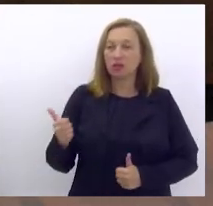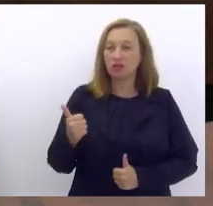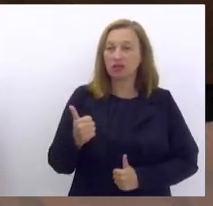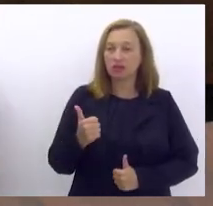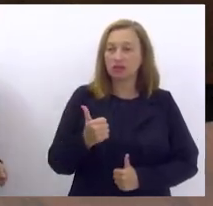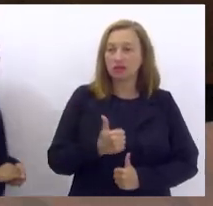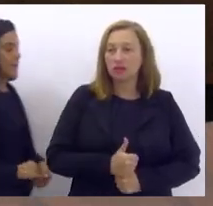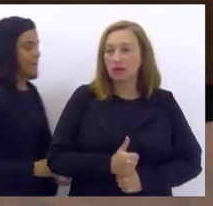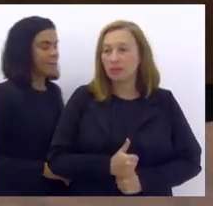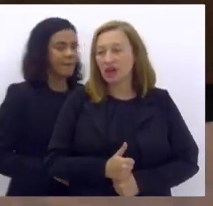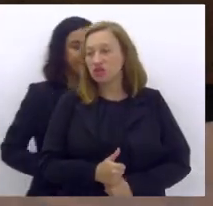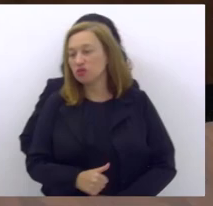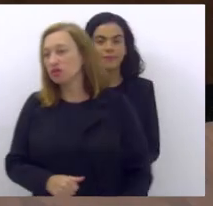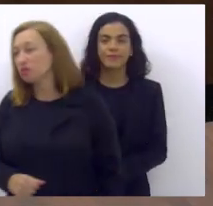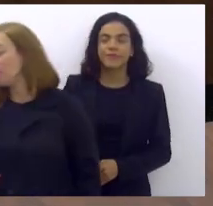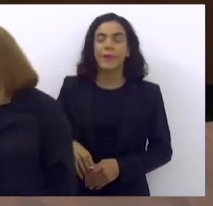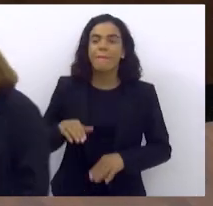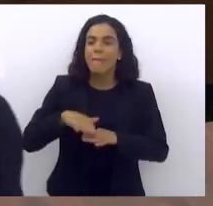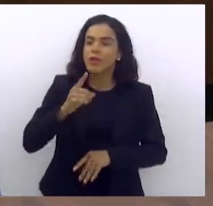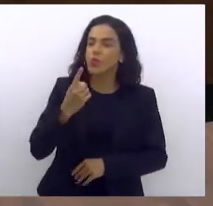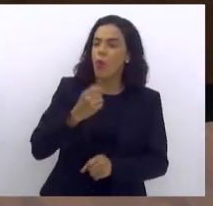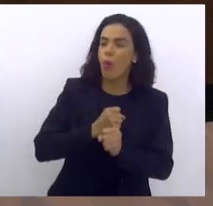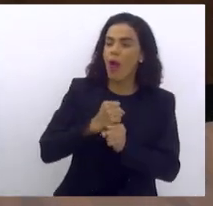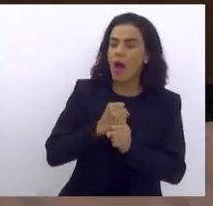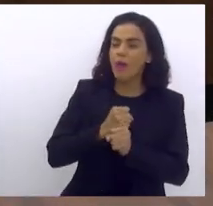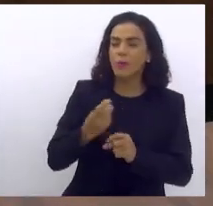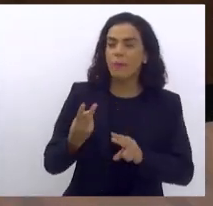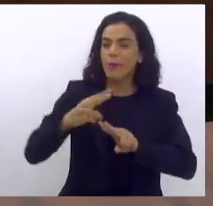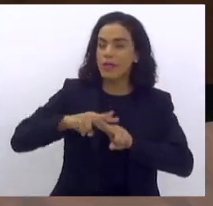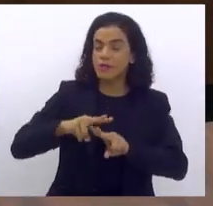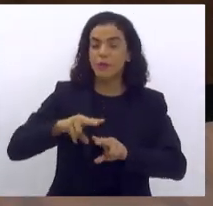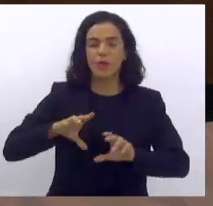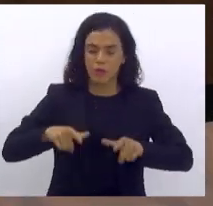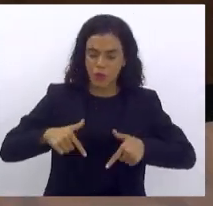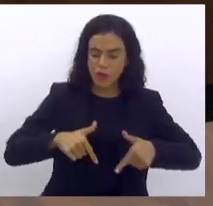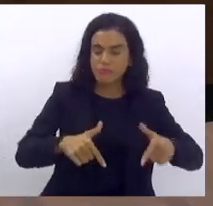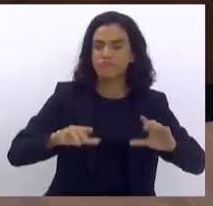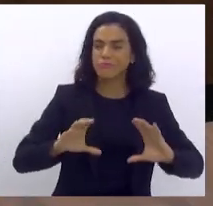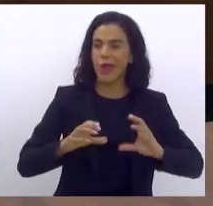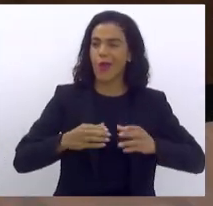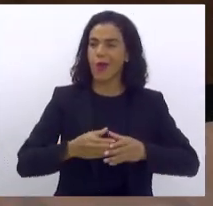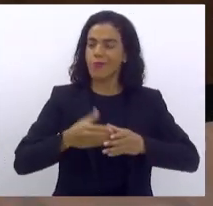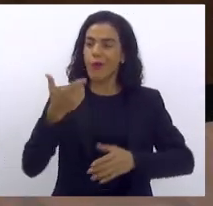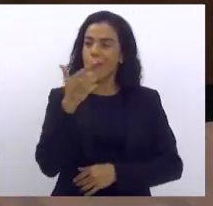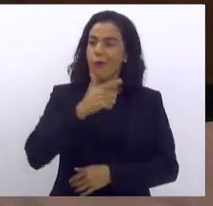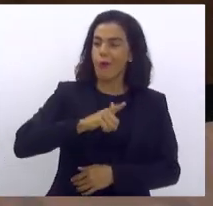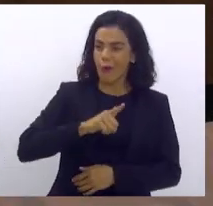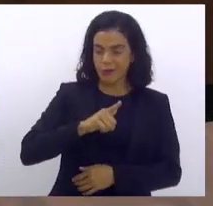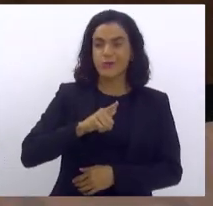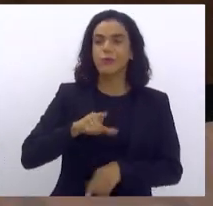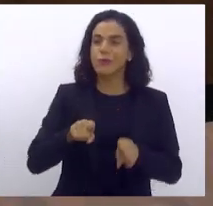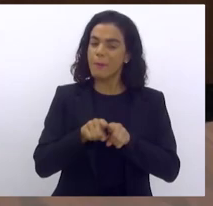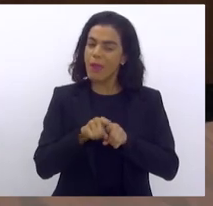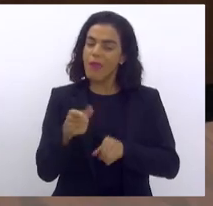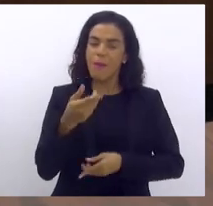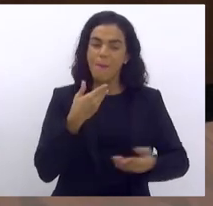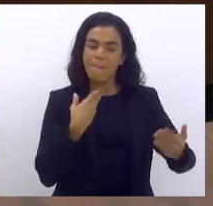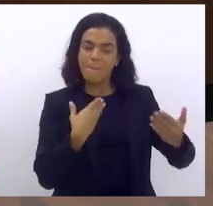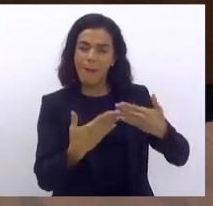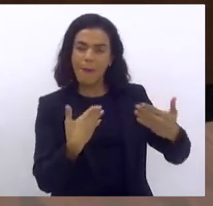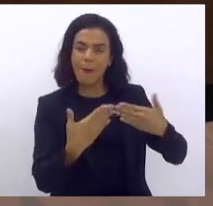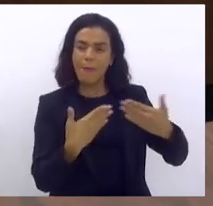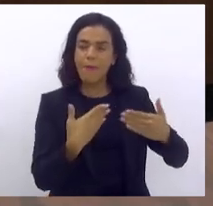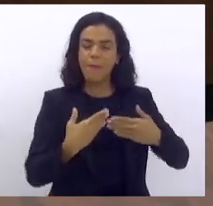1 ano preso, e foi a atuação da nossa comissão aqui na casa que conseguiu, inclusive, dialogar com o Tribunal